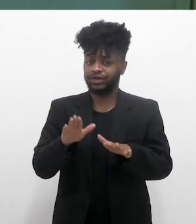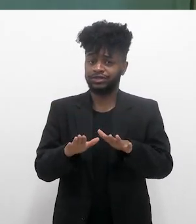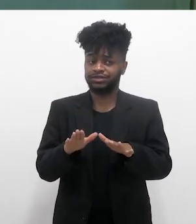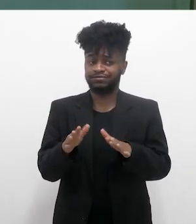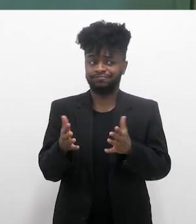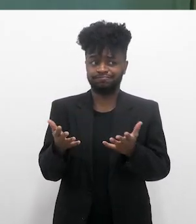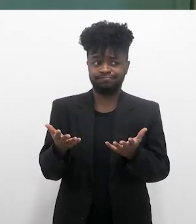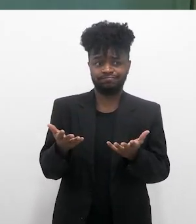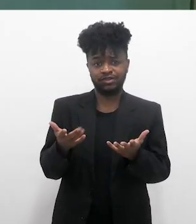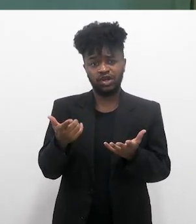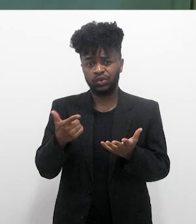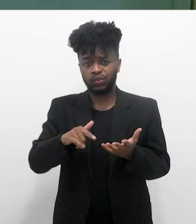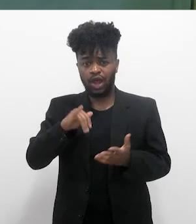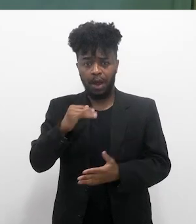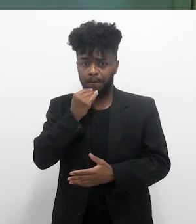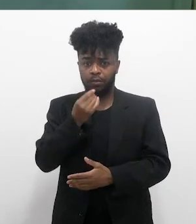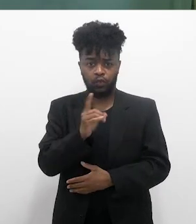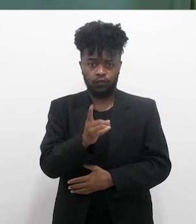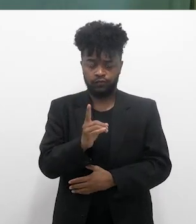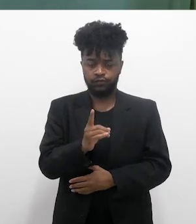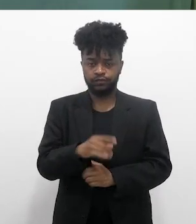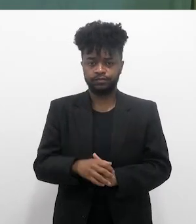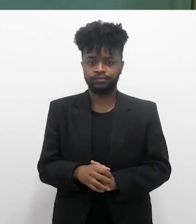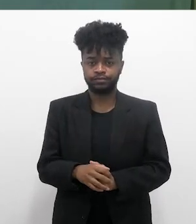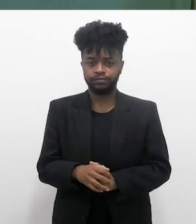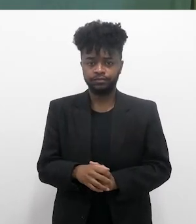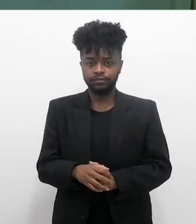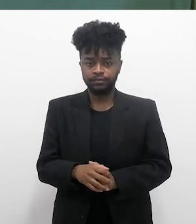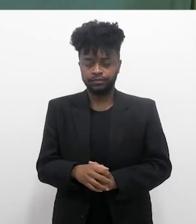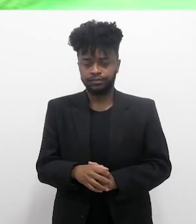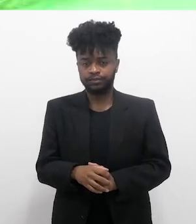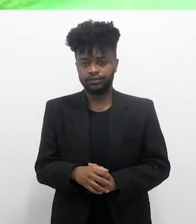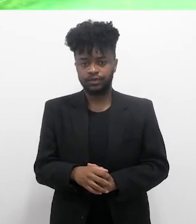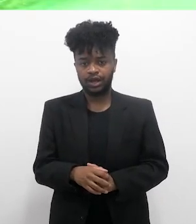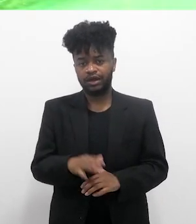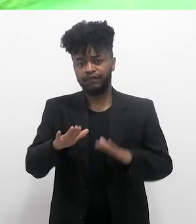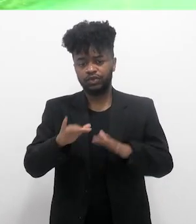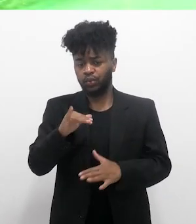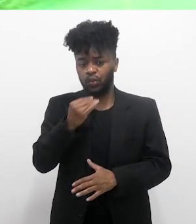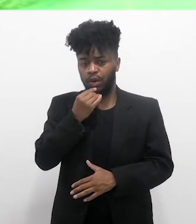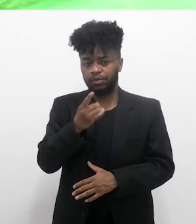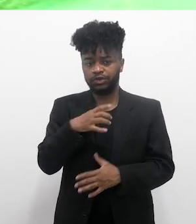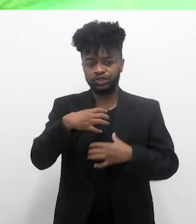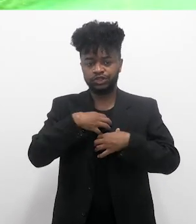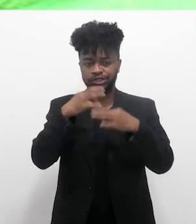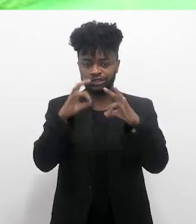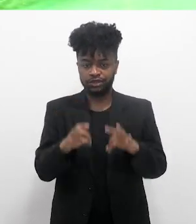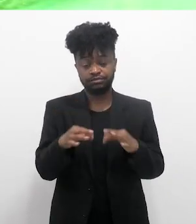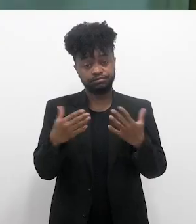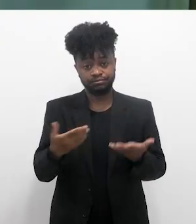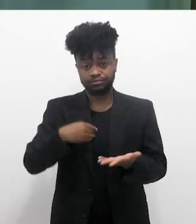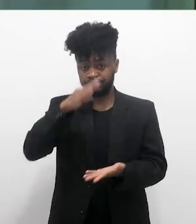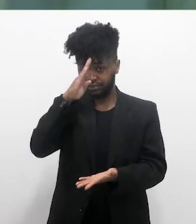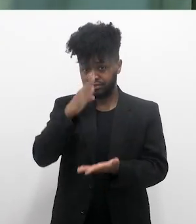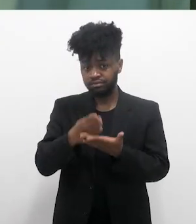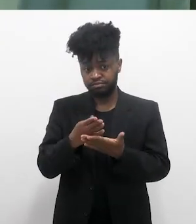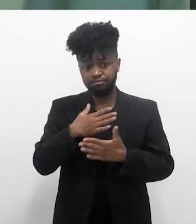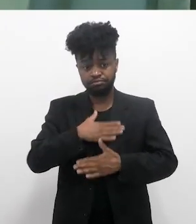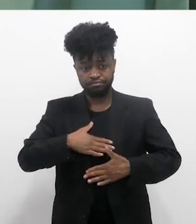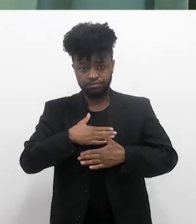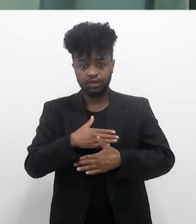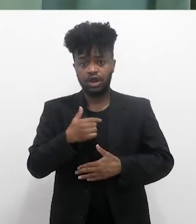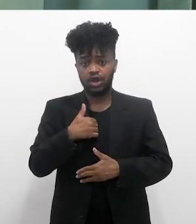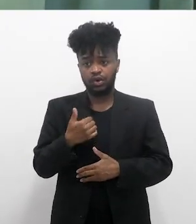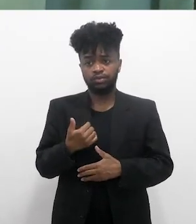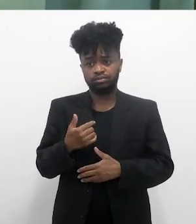bem aproveitado como devia, né? Então, eu acho que é uma satisfação. Fiz uma